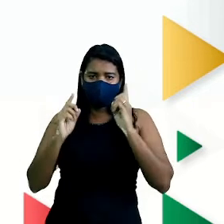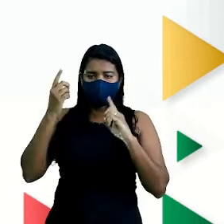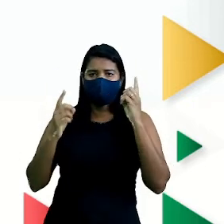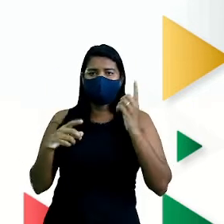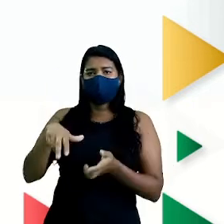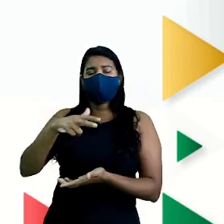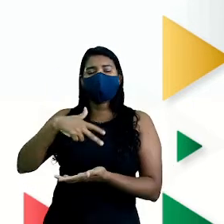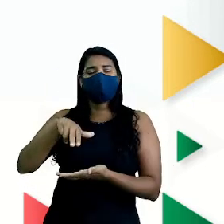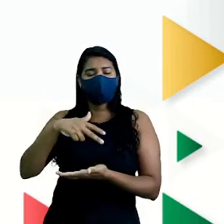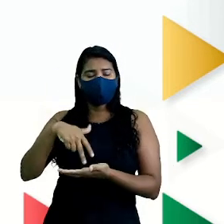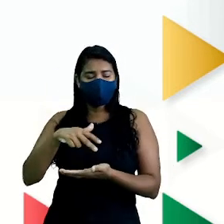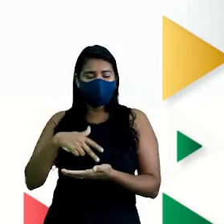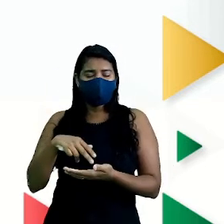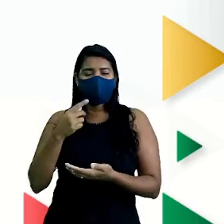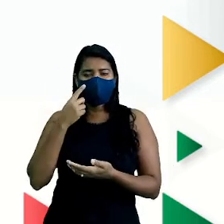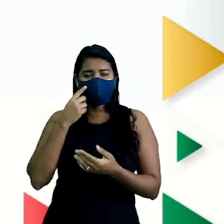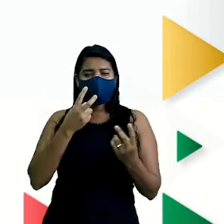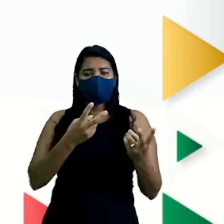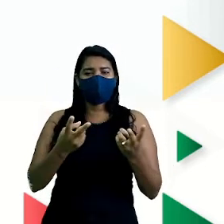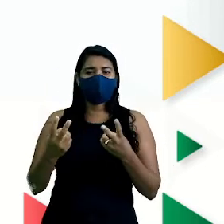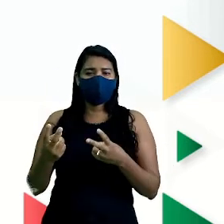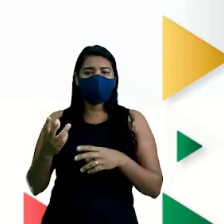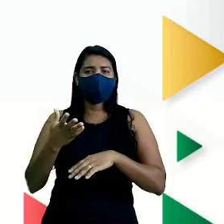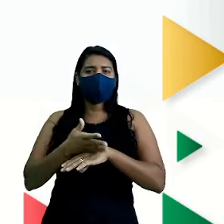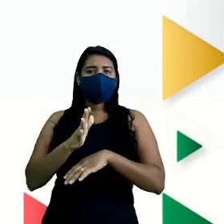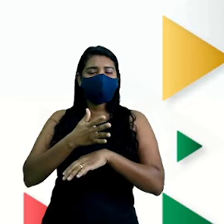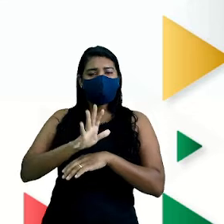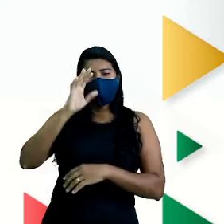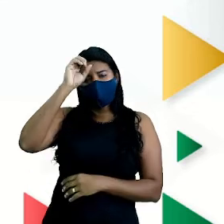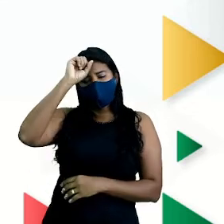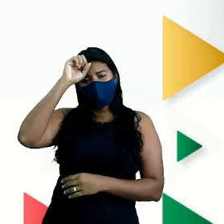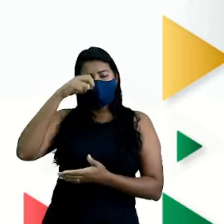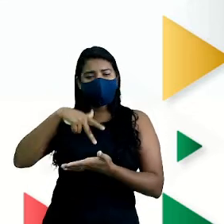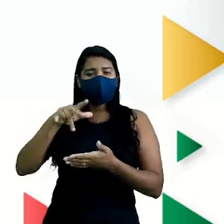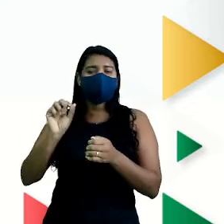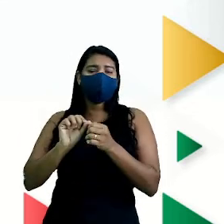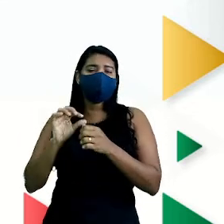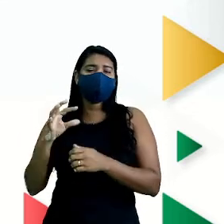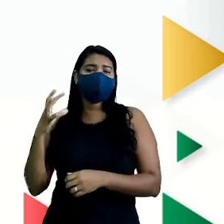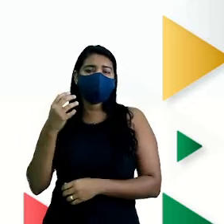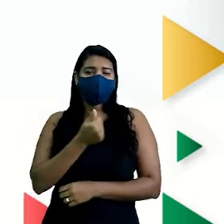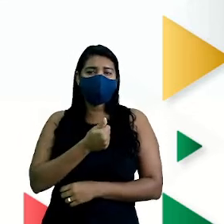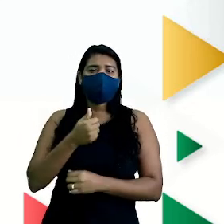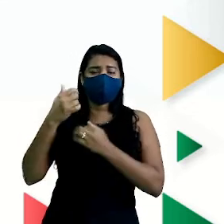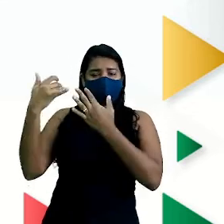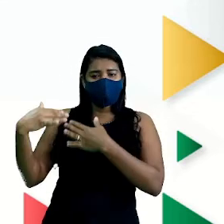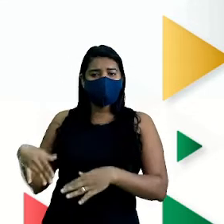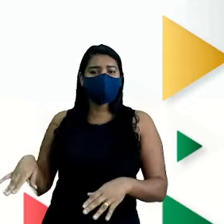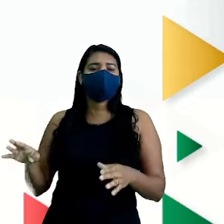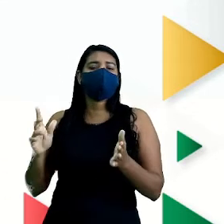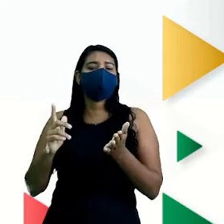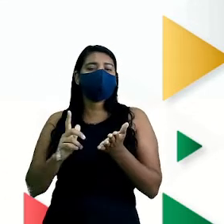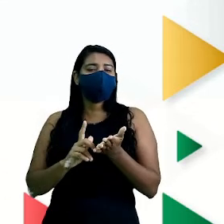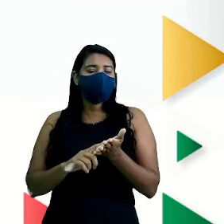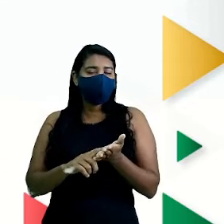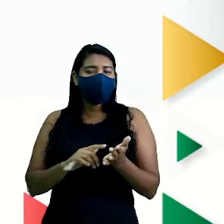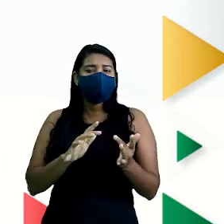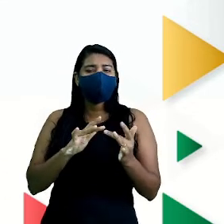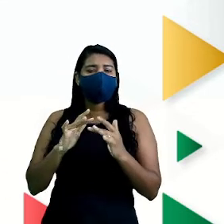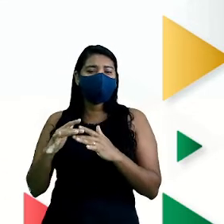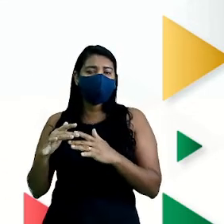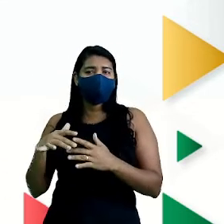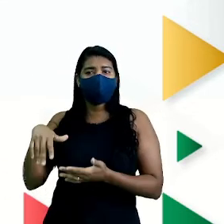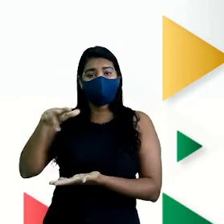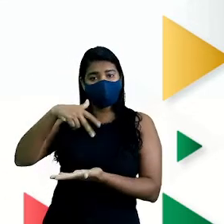você vai executar de uma maneira mais lenta, outros mais rápido. E vamos dizer, vamos combinar que para dançar